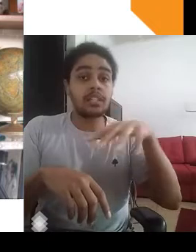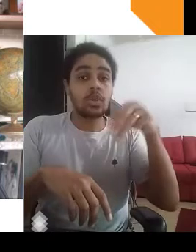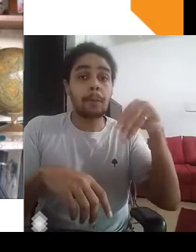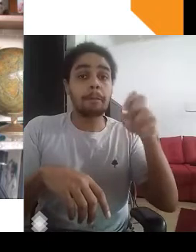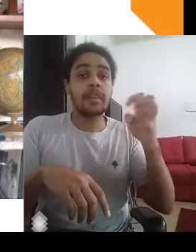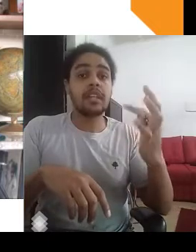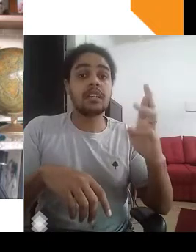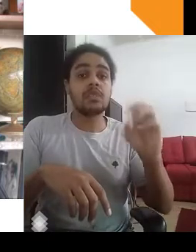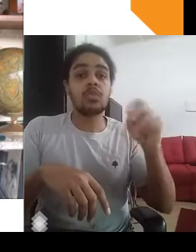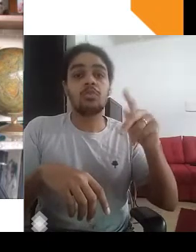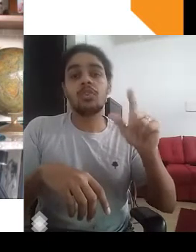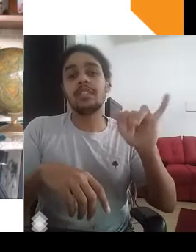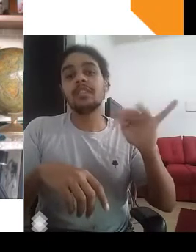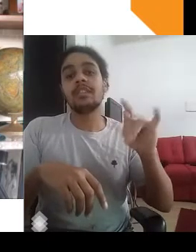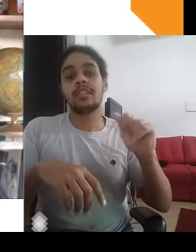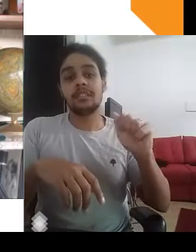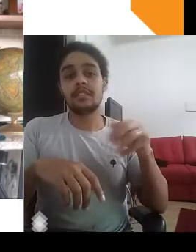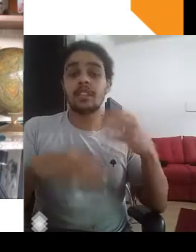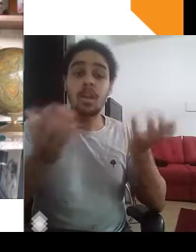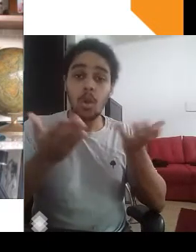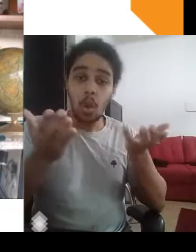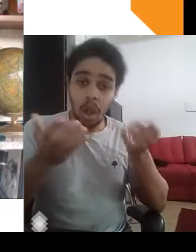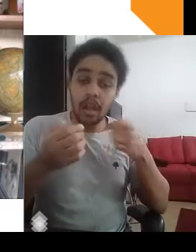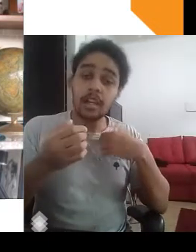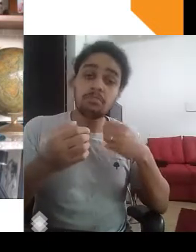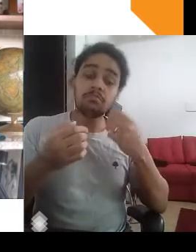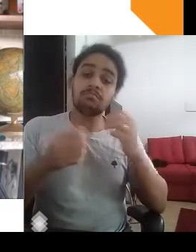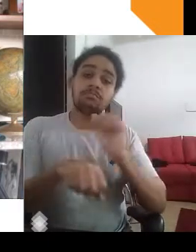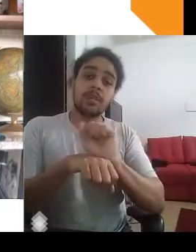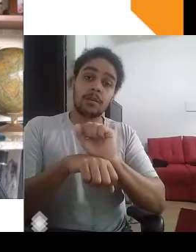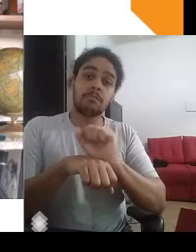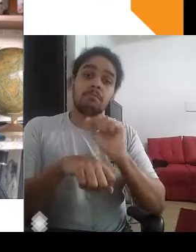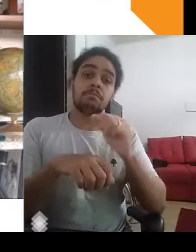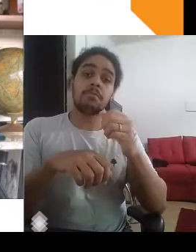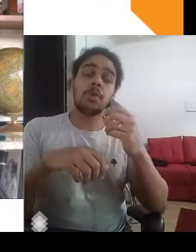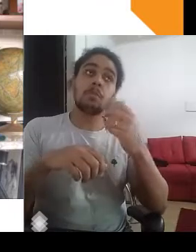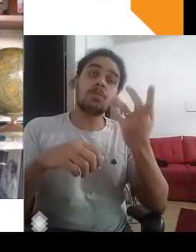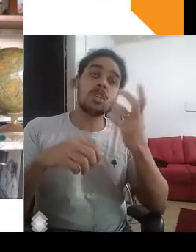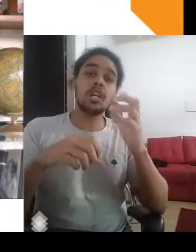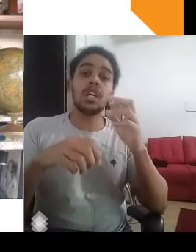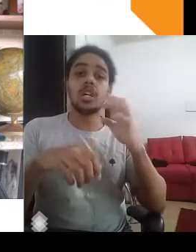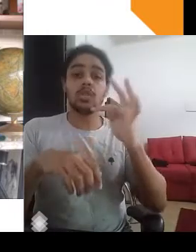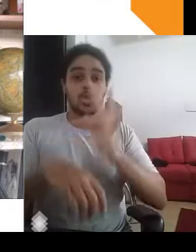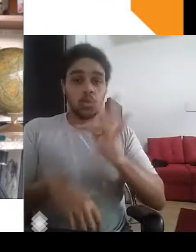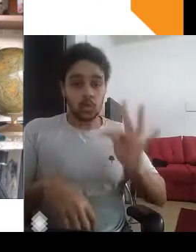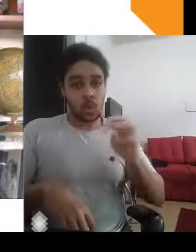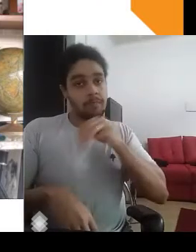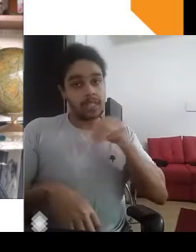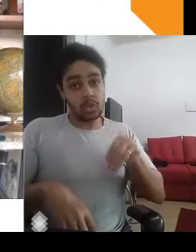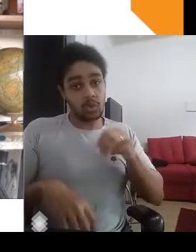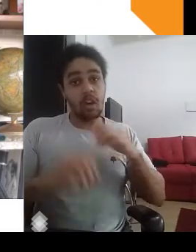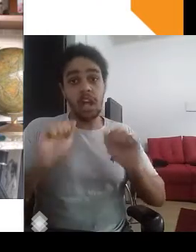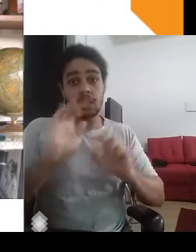Janeiro, o que vem a ser uma região metropolitana. Bom, então eu espero que agora os mediadores aprofundem com